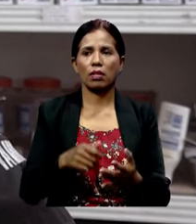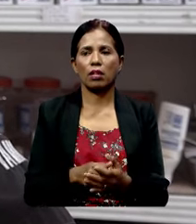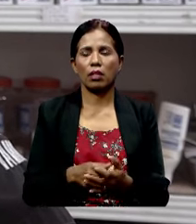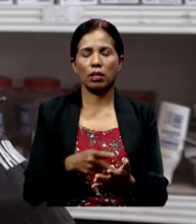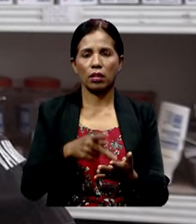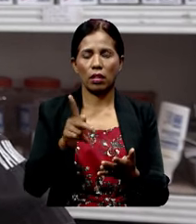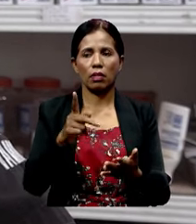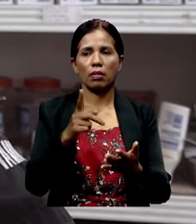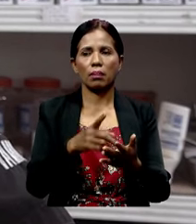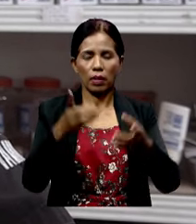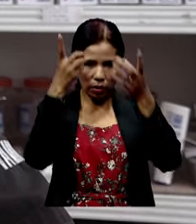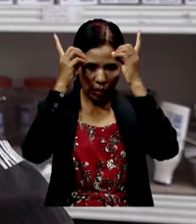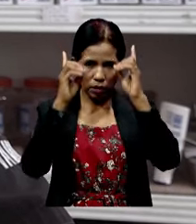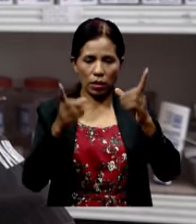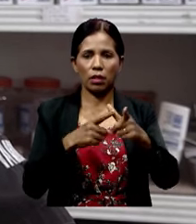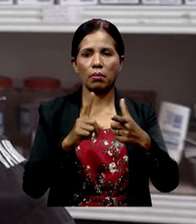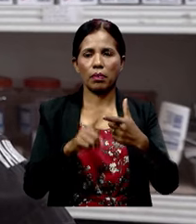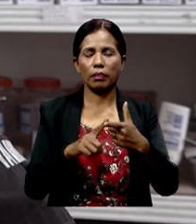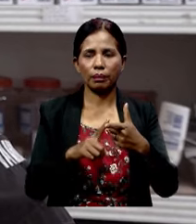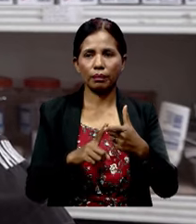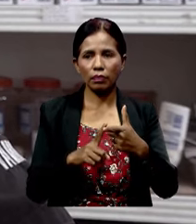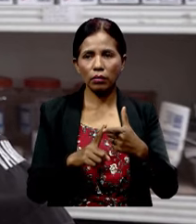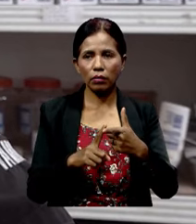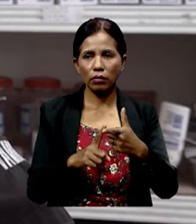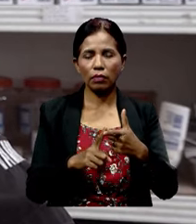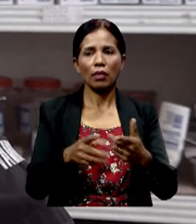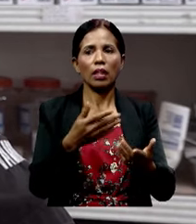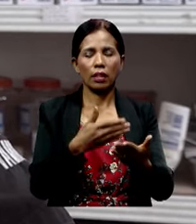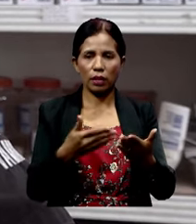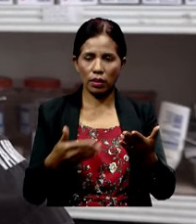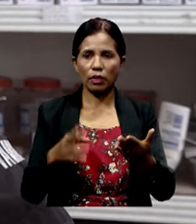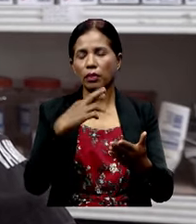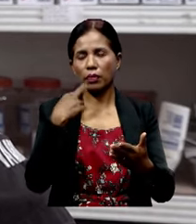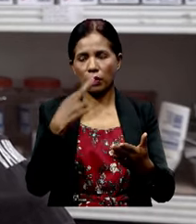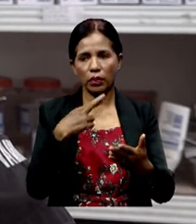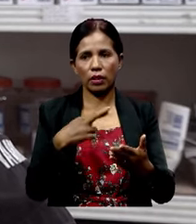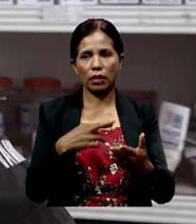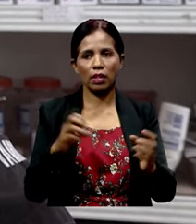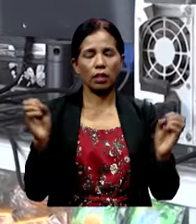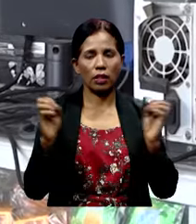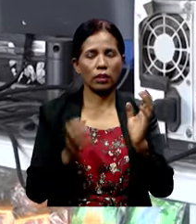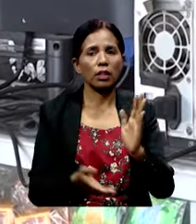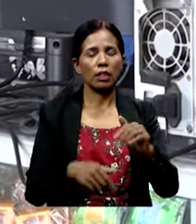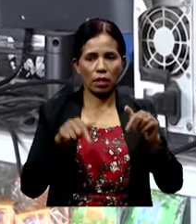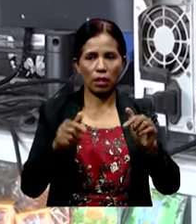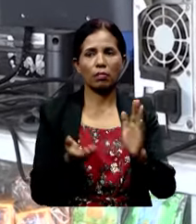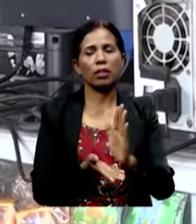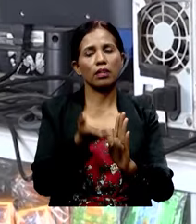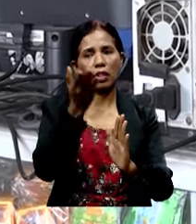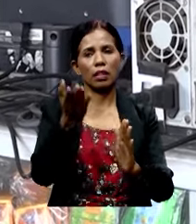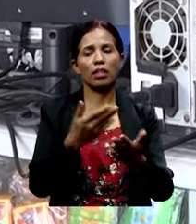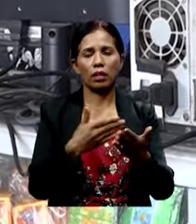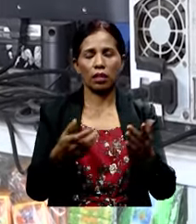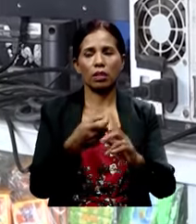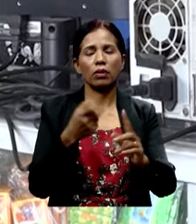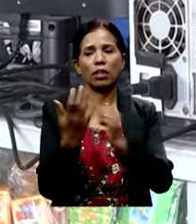nema sai determinante. E depois sasane ne. Laos eh nema sai. Sasane mai us nasa